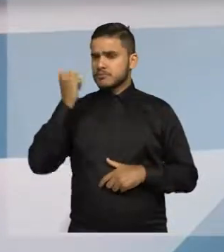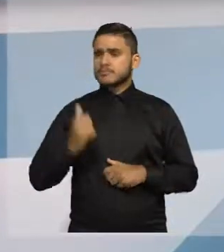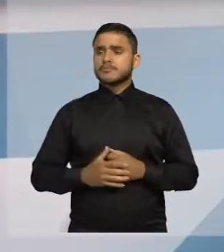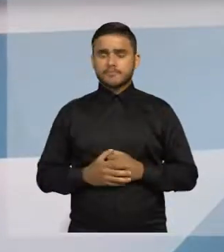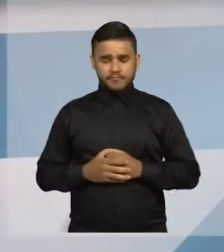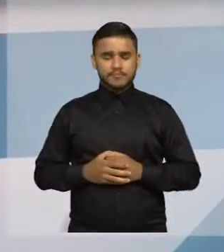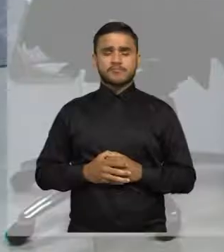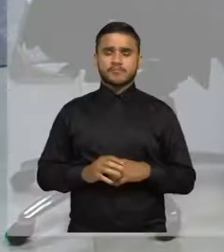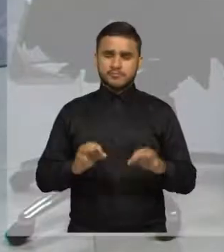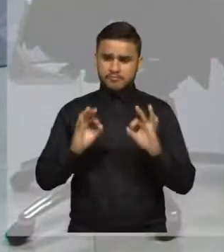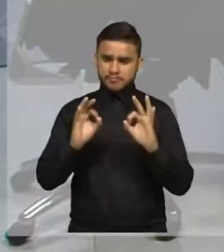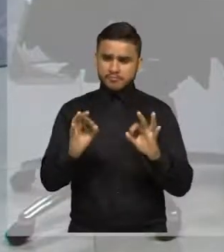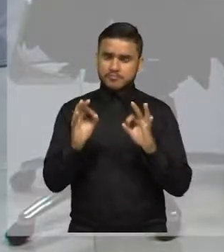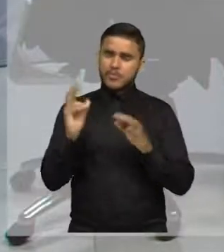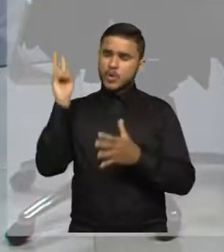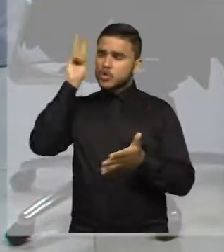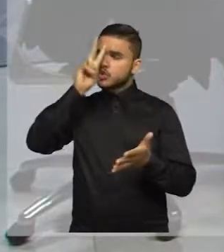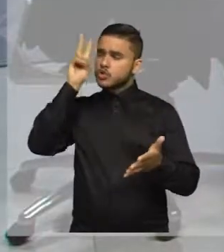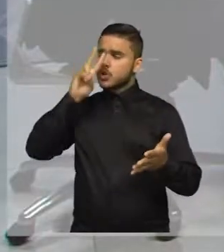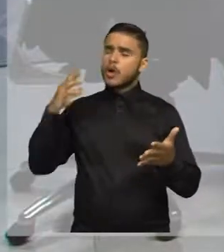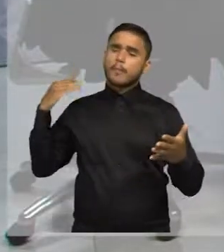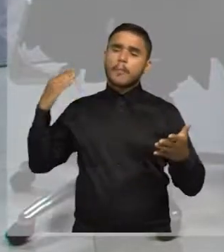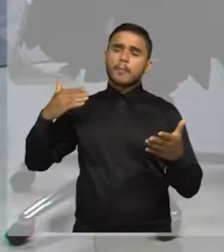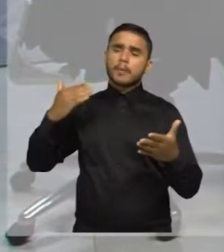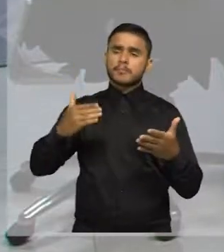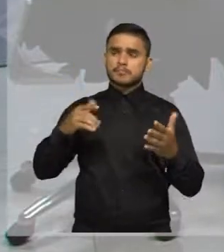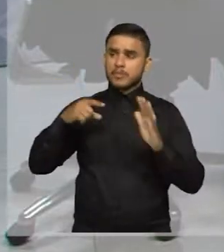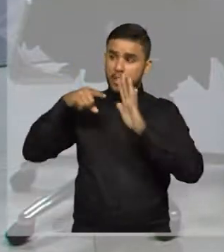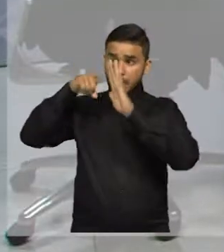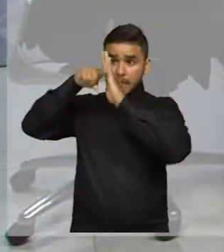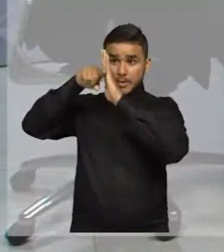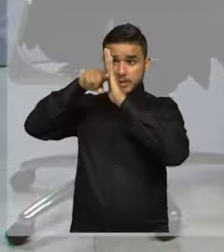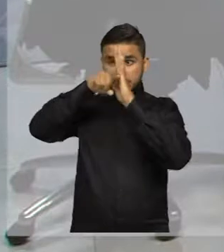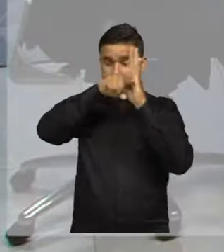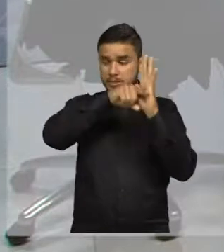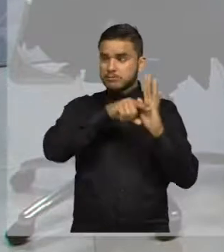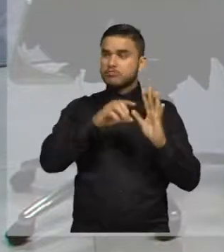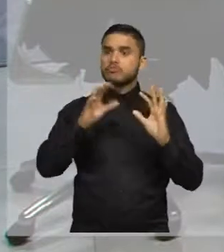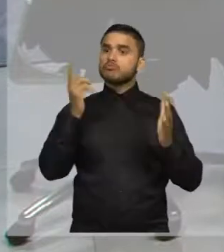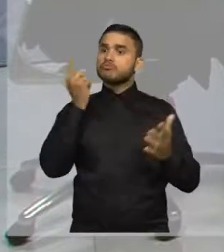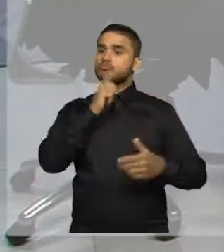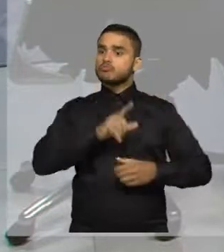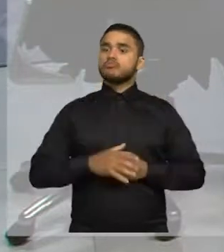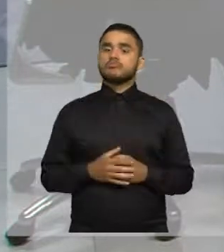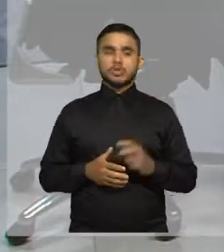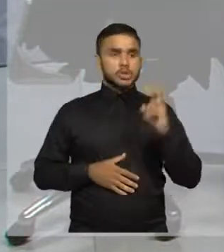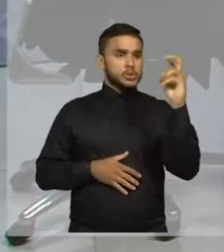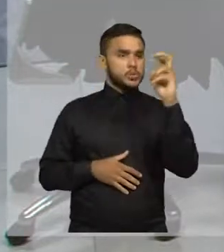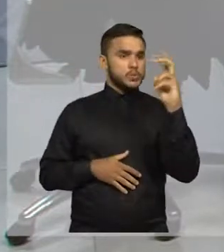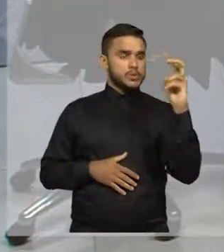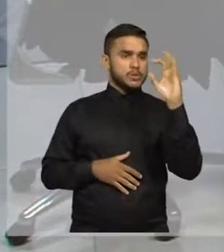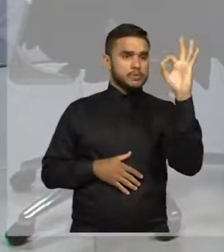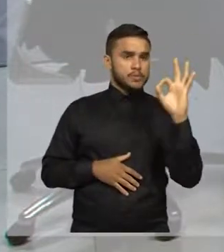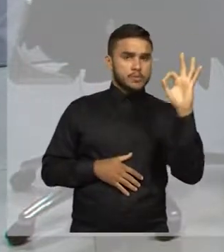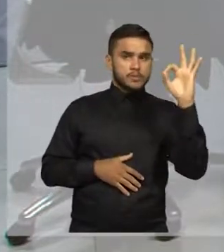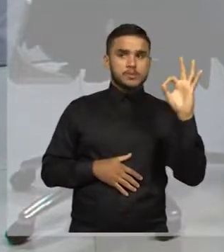vez ao contrário do que se disse historicamente das pesquisas, elas não erraram, até a boca de urna deu